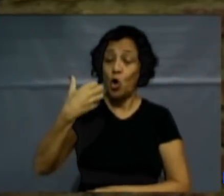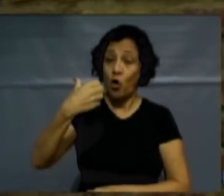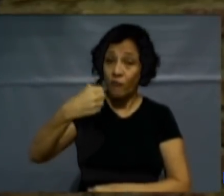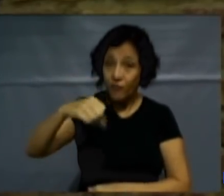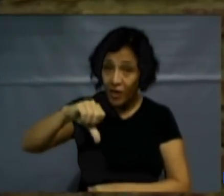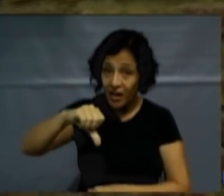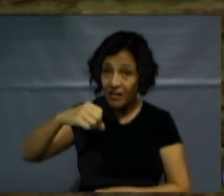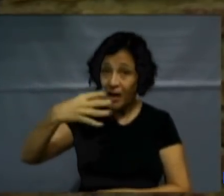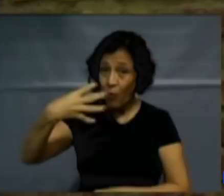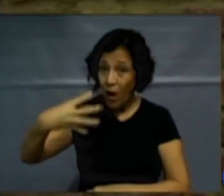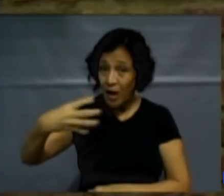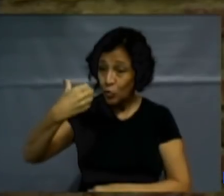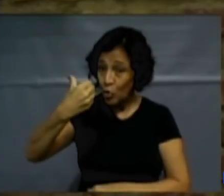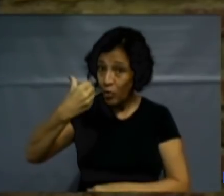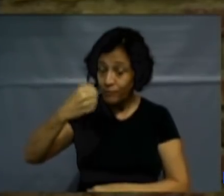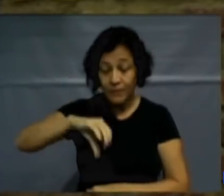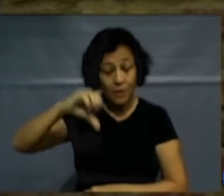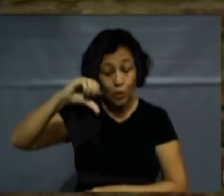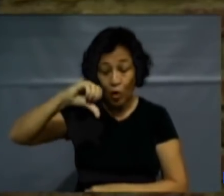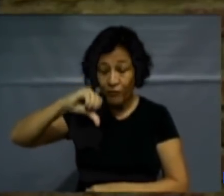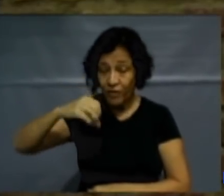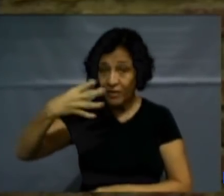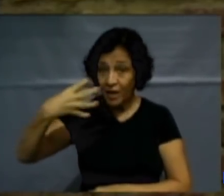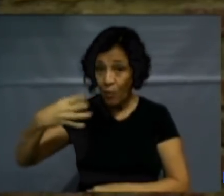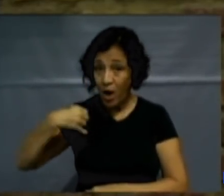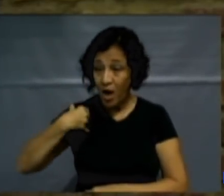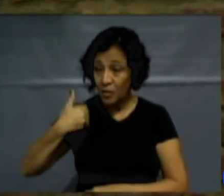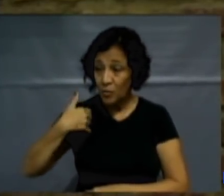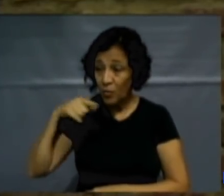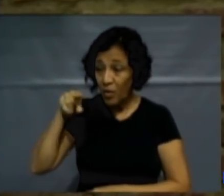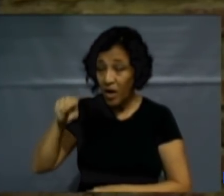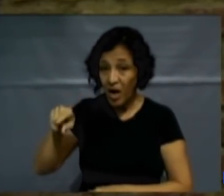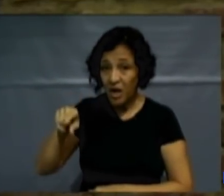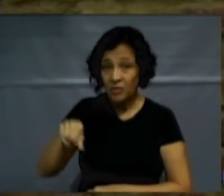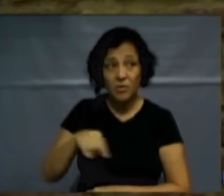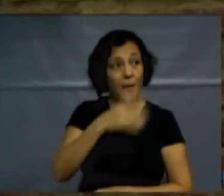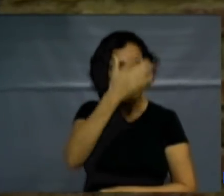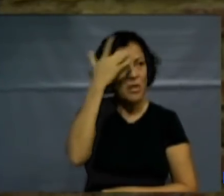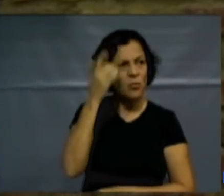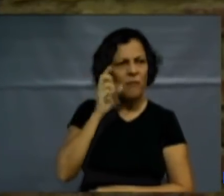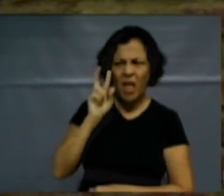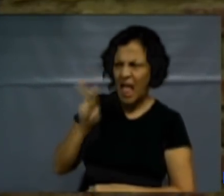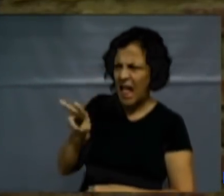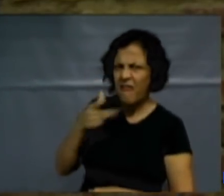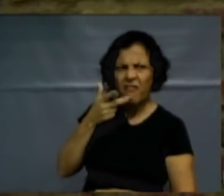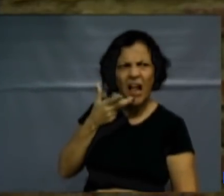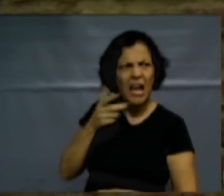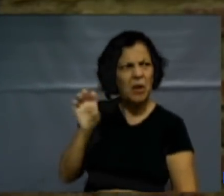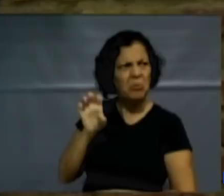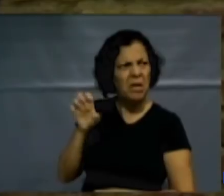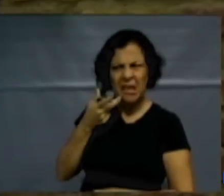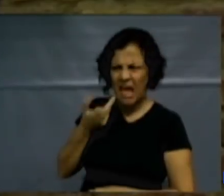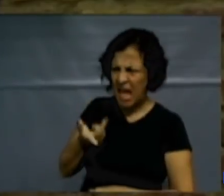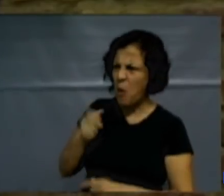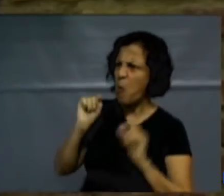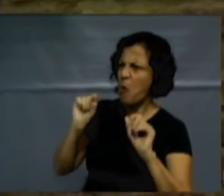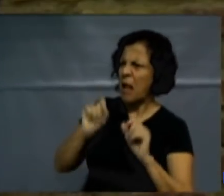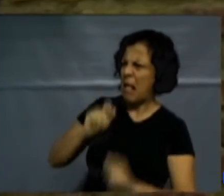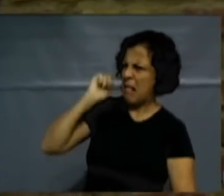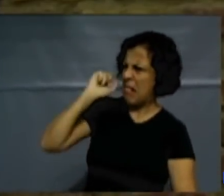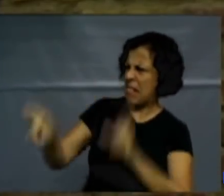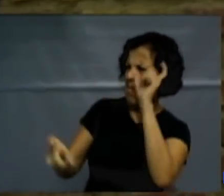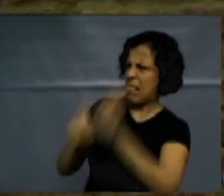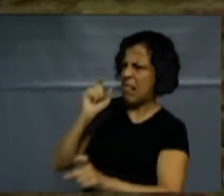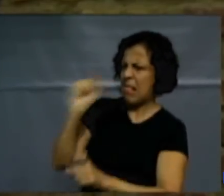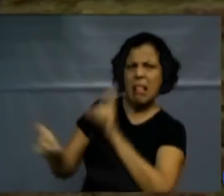que nós fizemos muito diferente desse povo que mandou bater em Paulo e em Barnabé? Porque eles simplesmente disseram que não